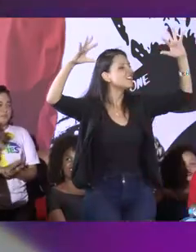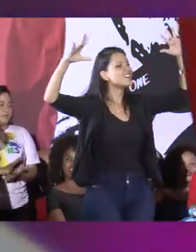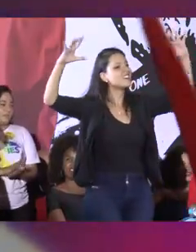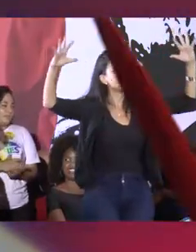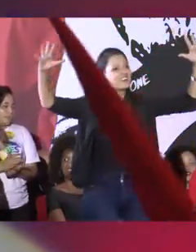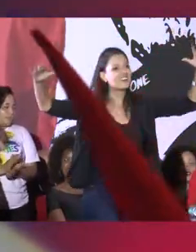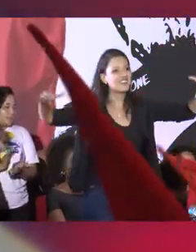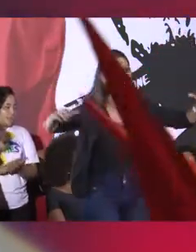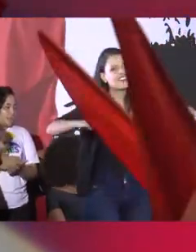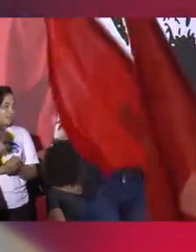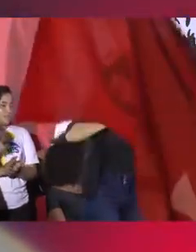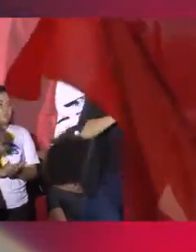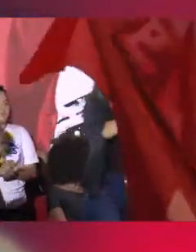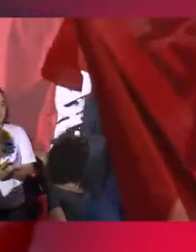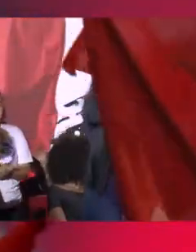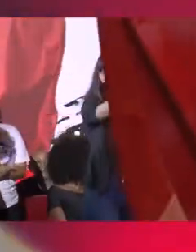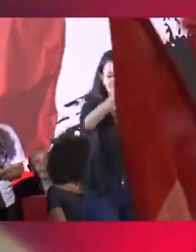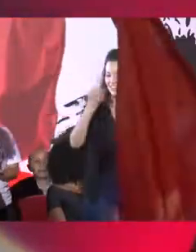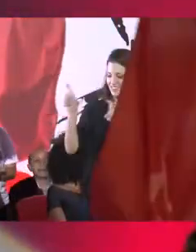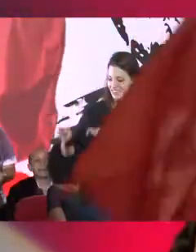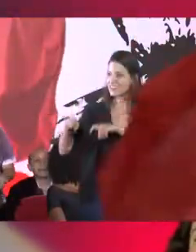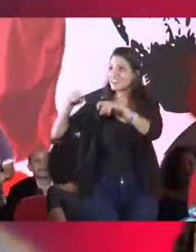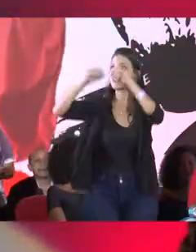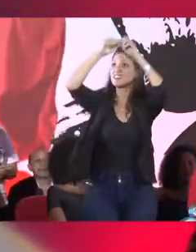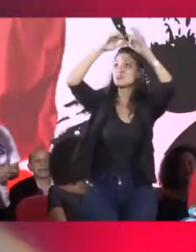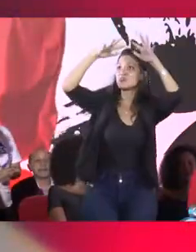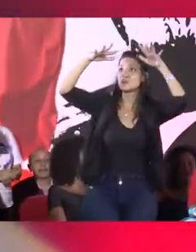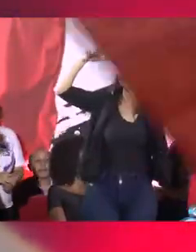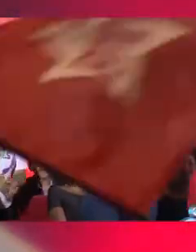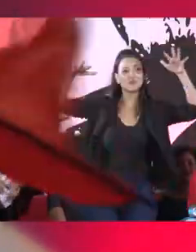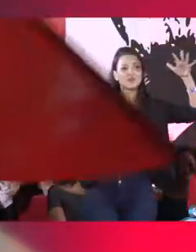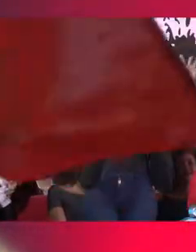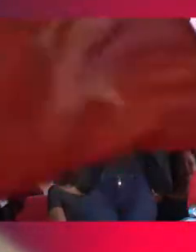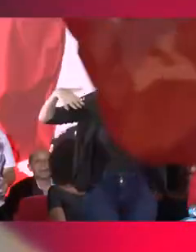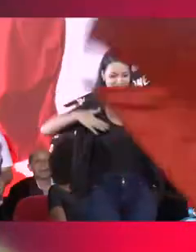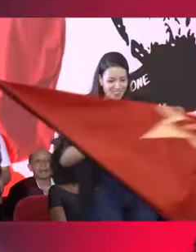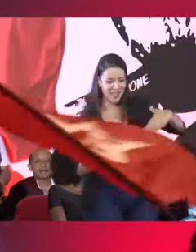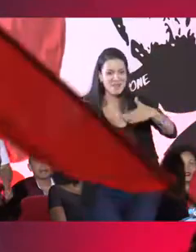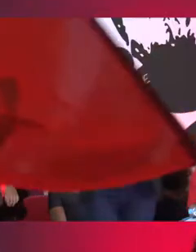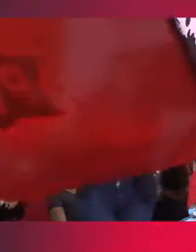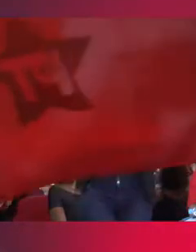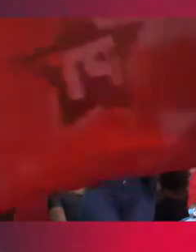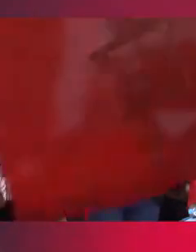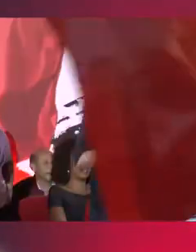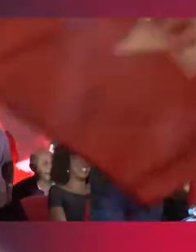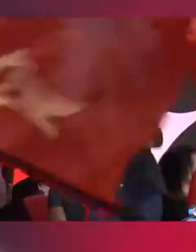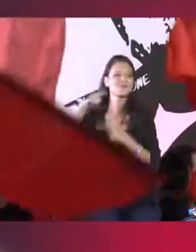na cidade e no campo o caminho do trabalhador.